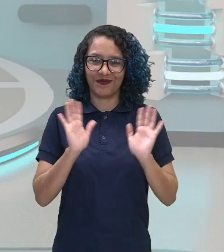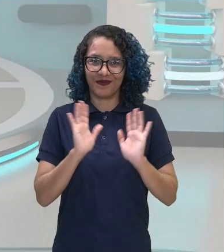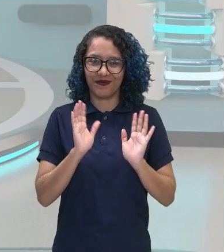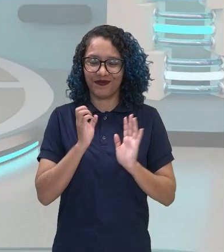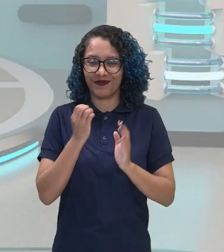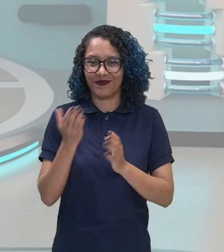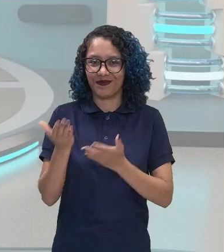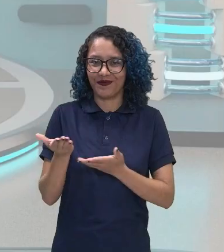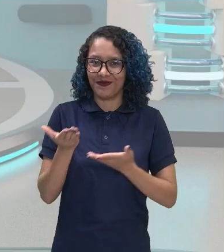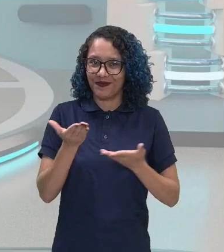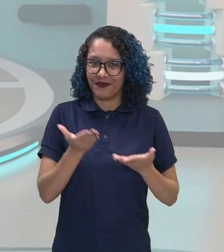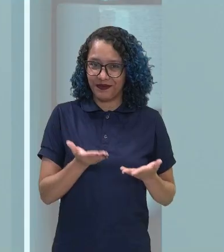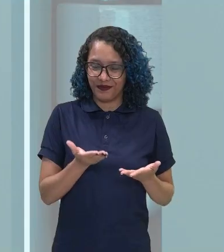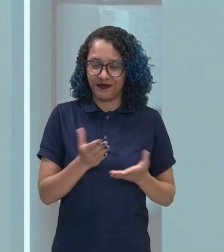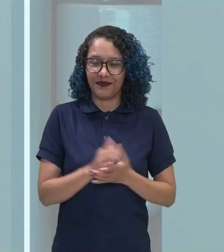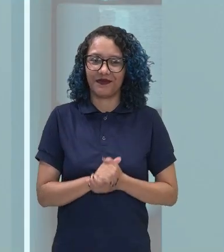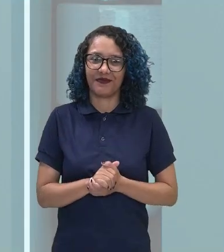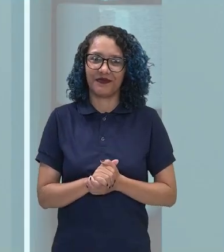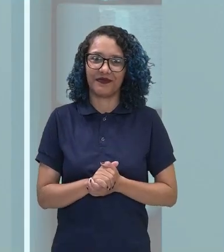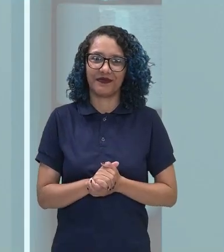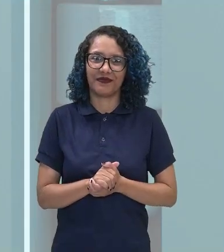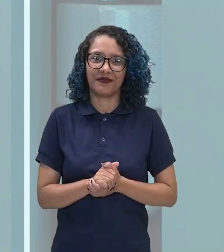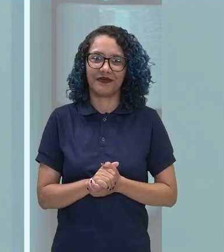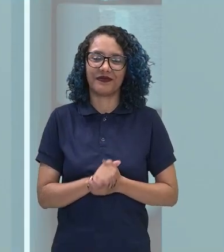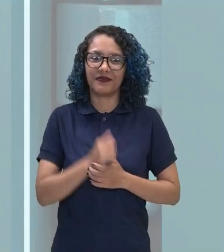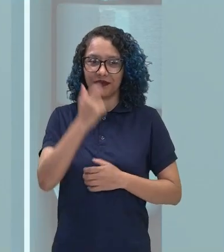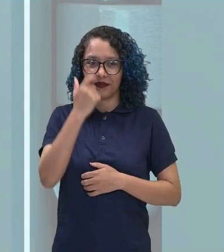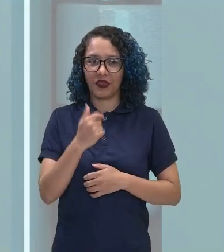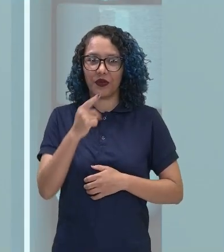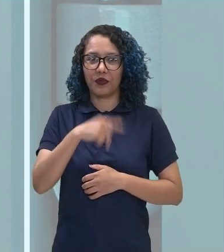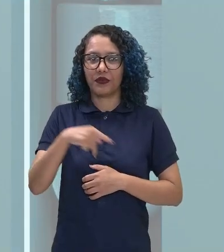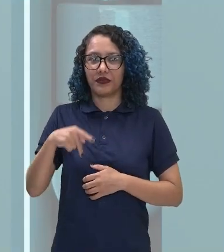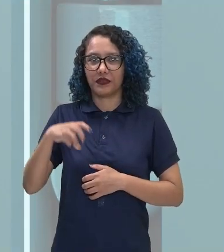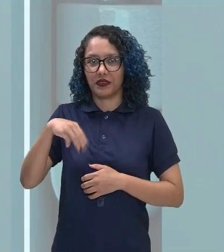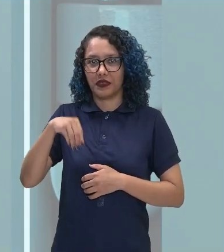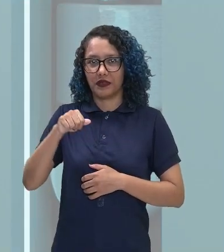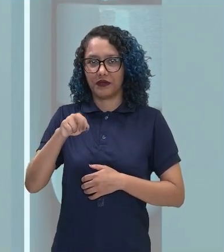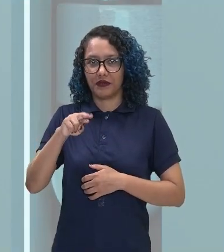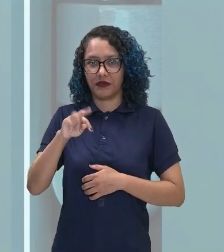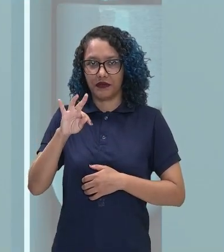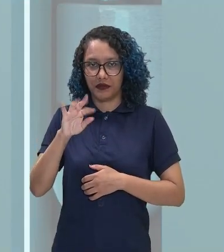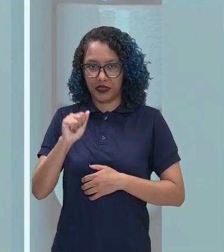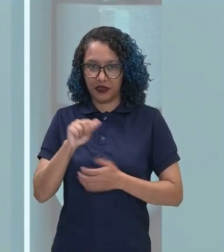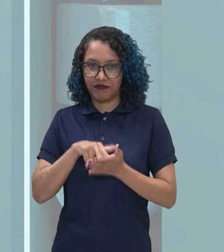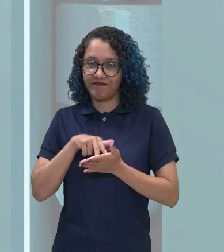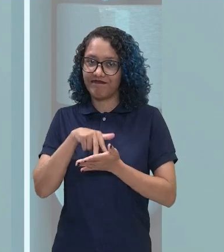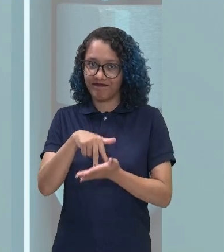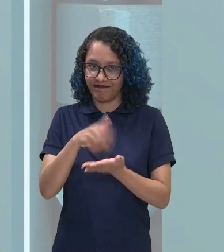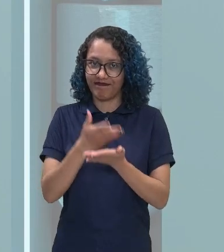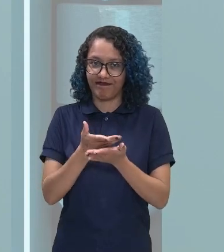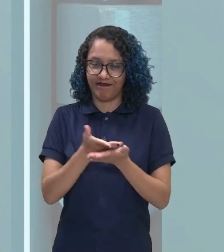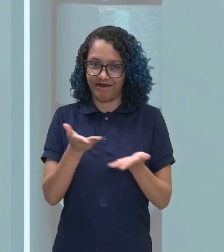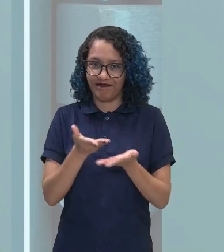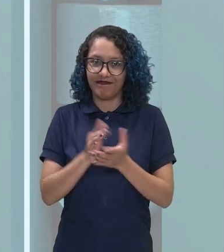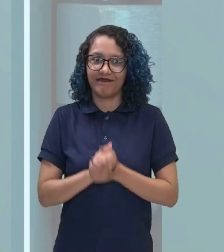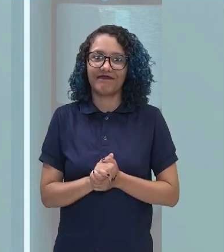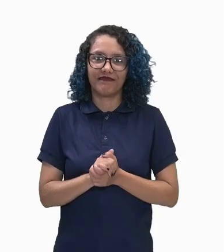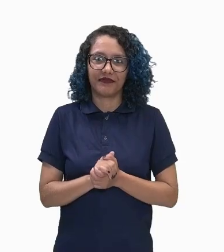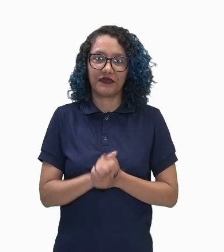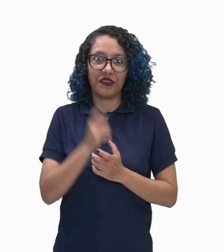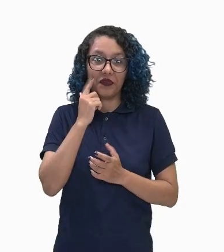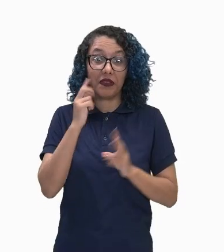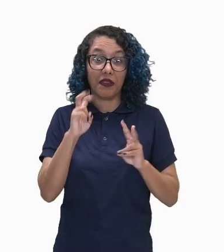Sejam muito bem-vindos! Sou professora Marta Patrícia e estaremos juntos na aula de hoje. Vamos ver o nosso